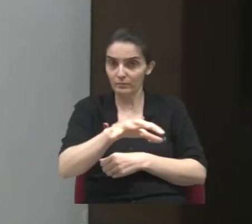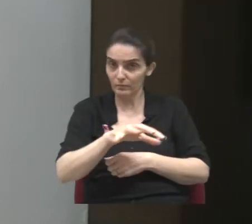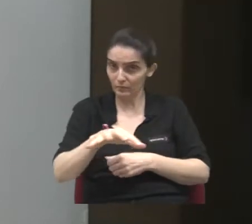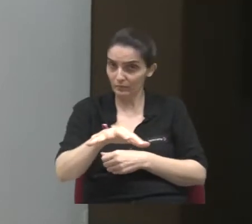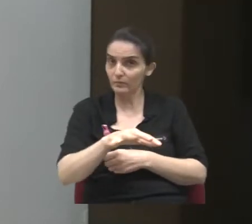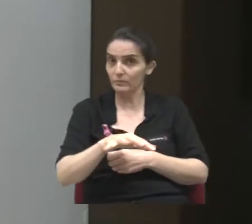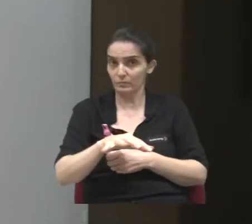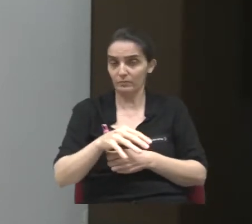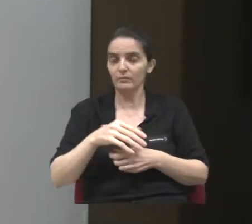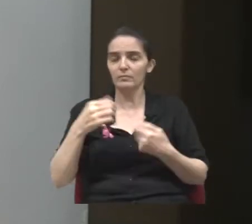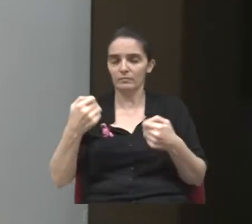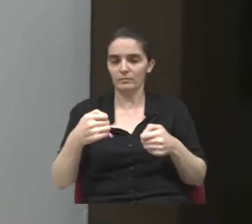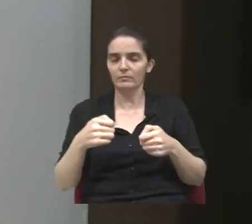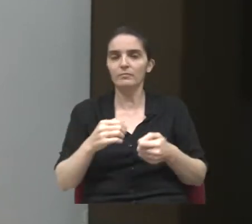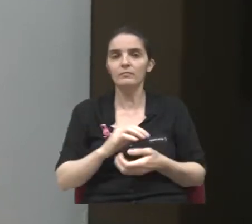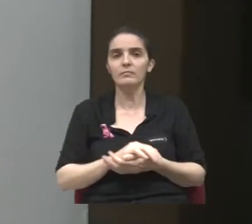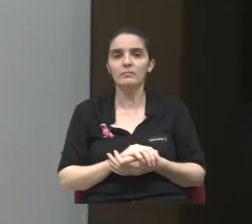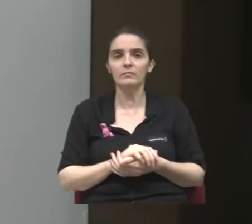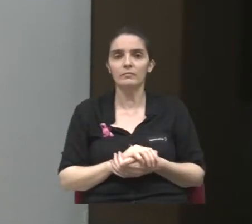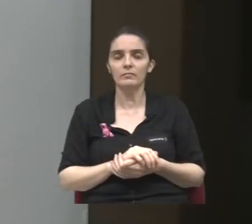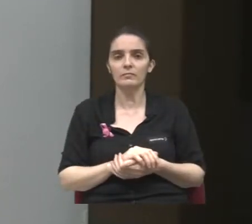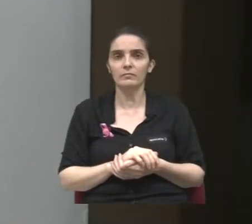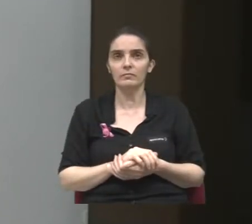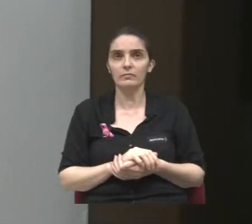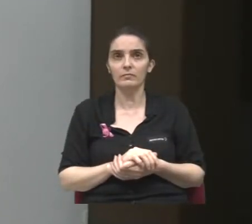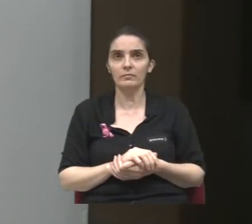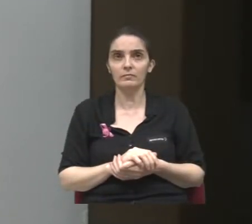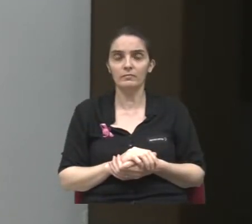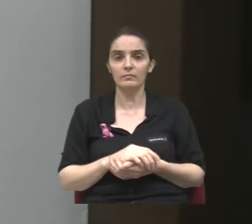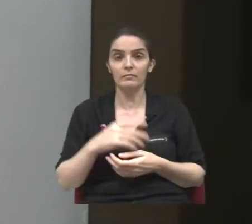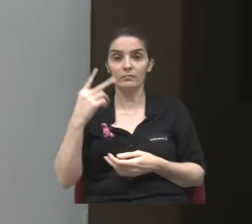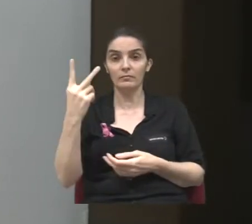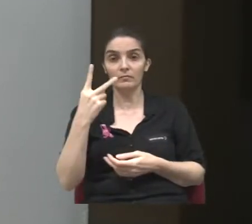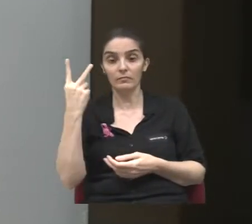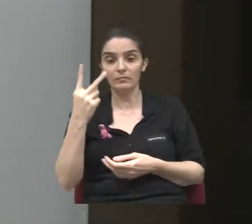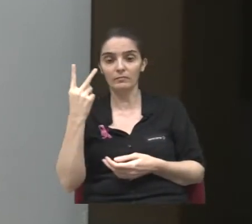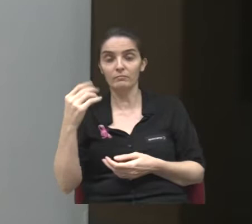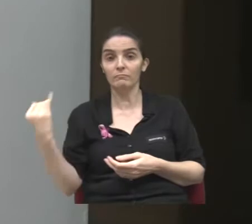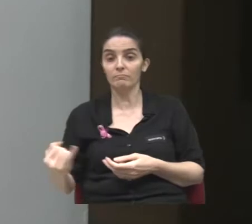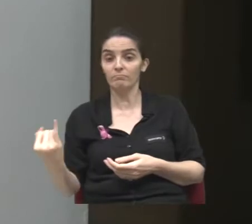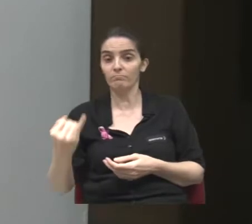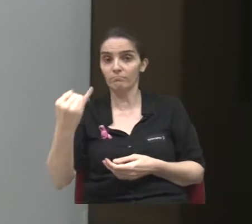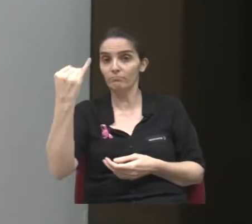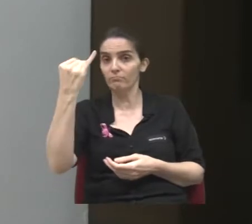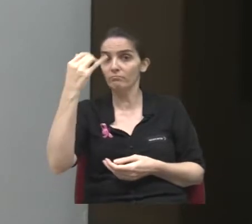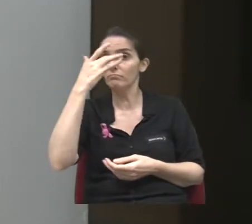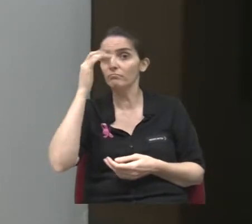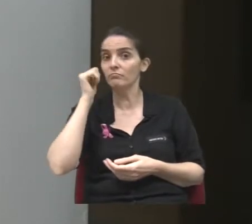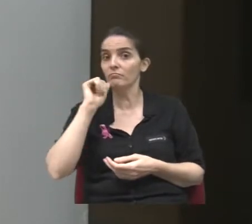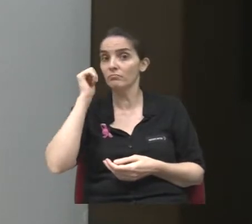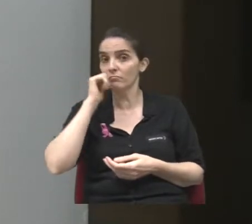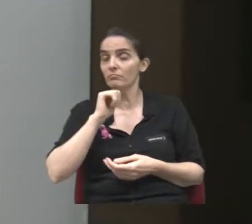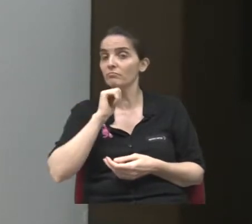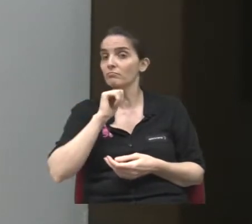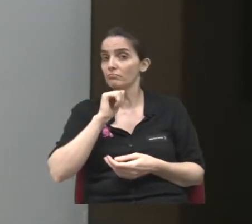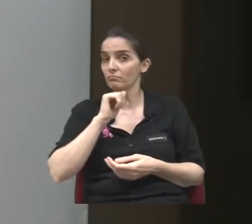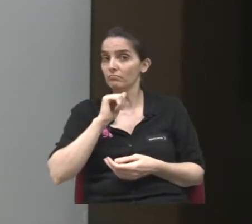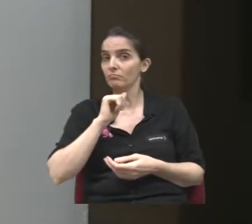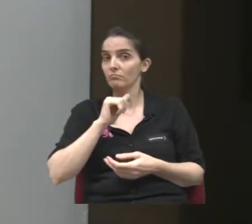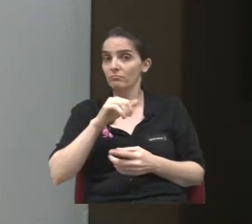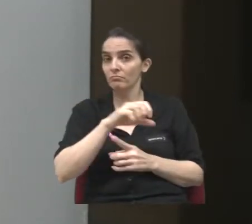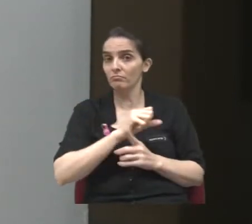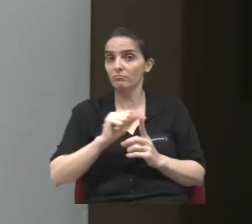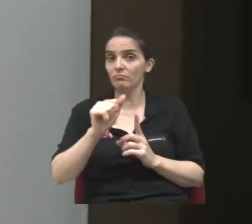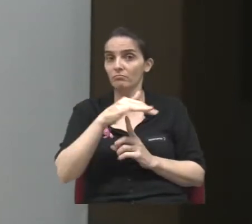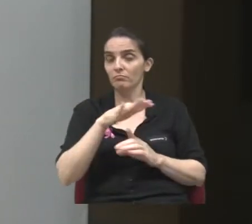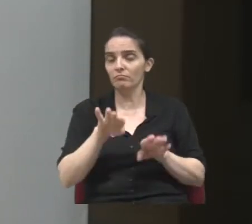Barros Camargo, valorizando, assim, a importância das mulheres, tanto na sociedade quanto na vida pública.